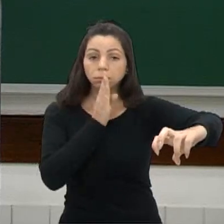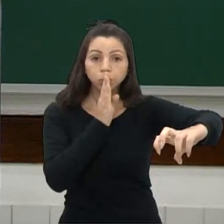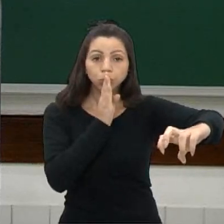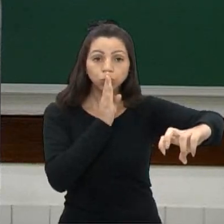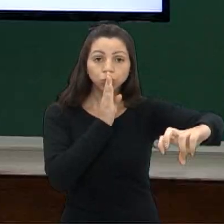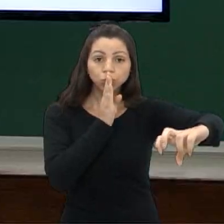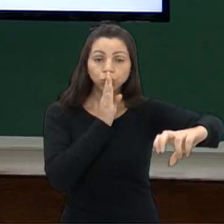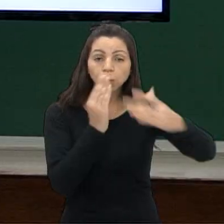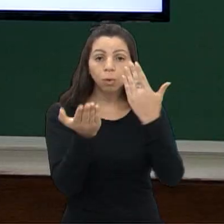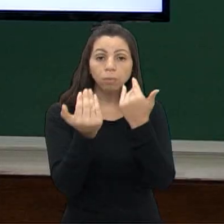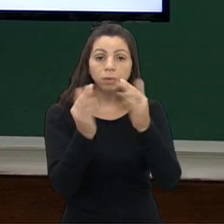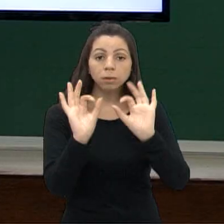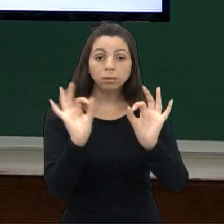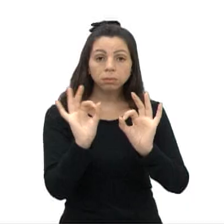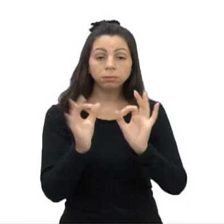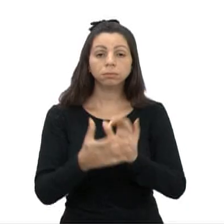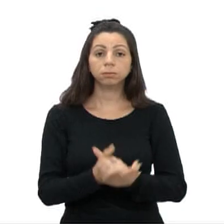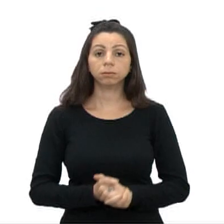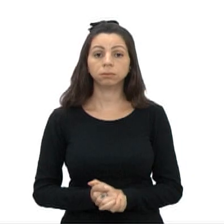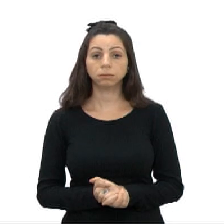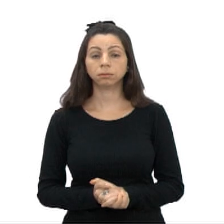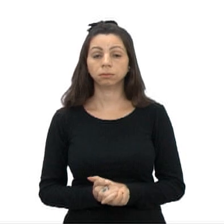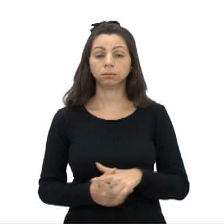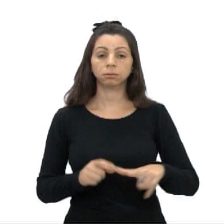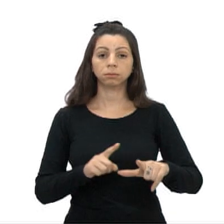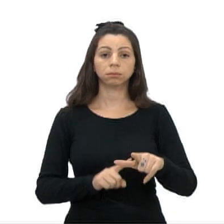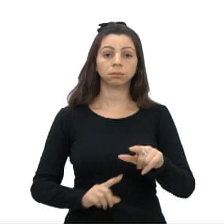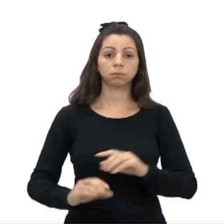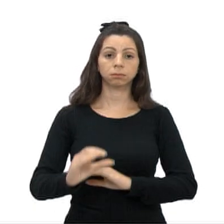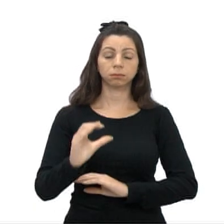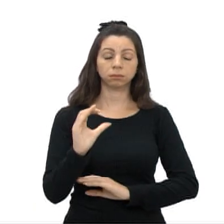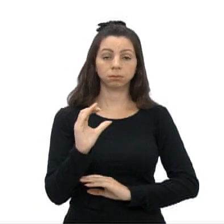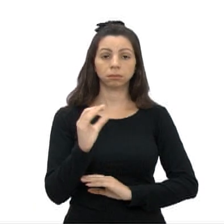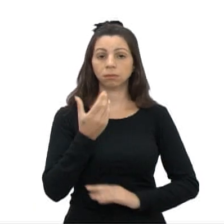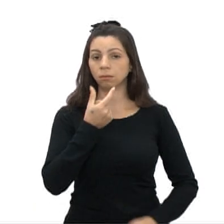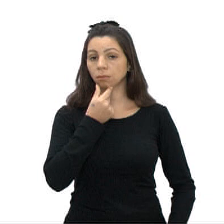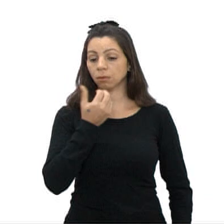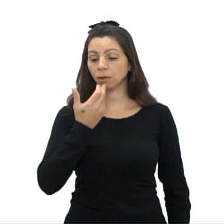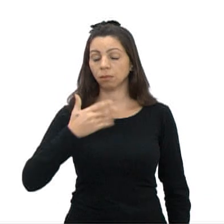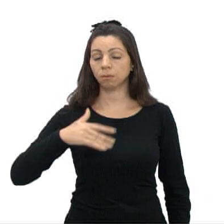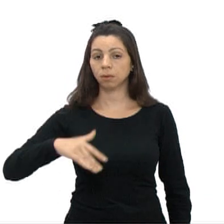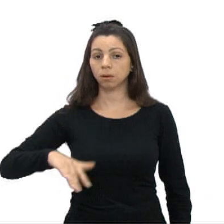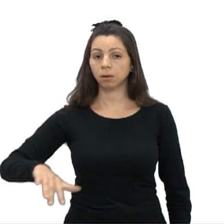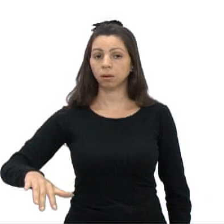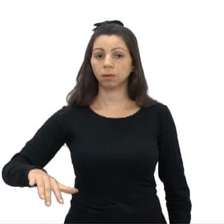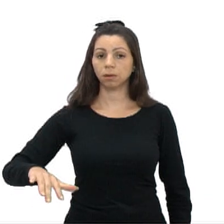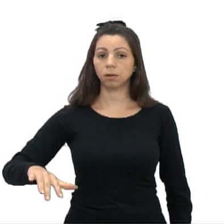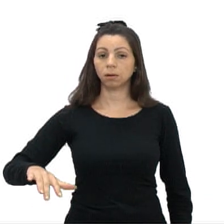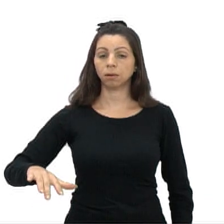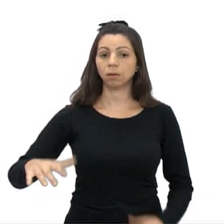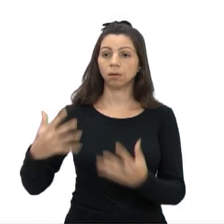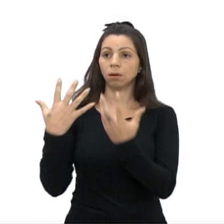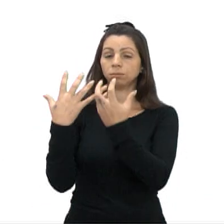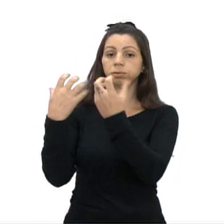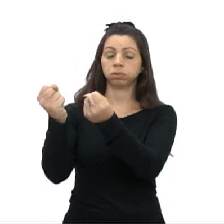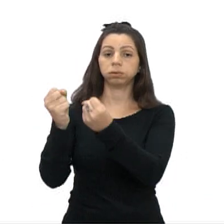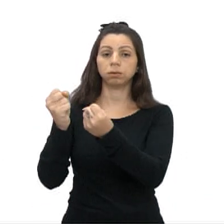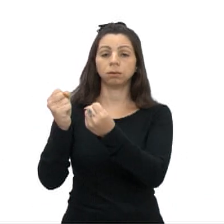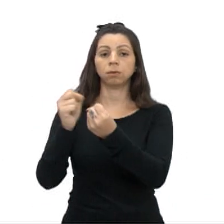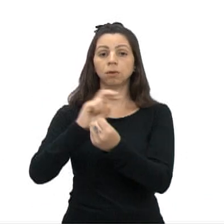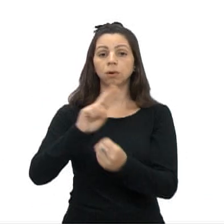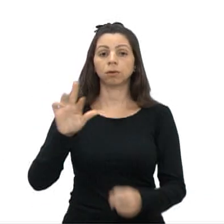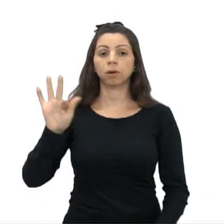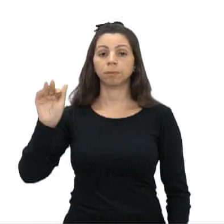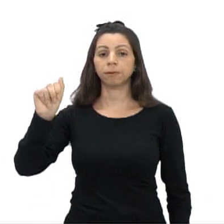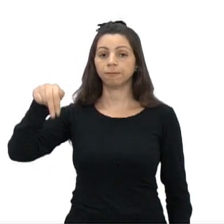conversar. Letra C. O menino fala sobre a TV estar fora do ar. O nome dela é Fantástica,